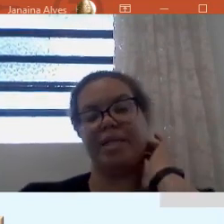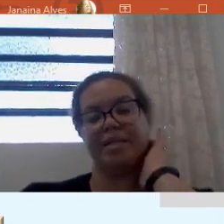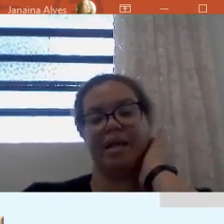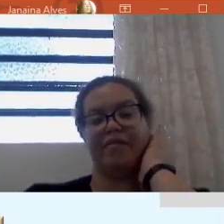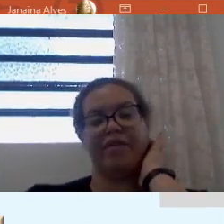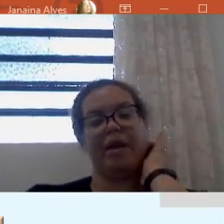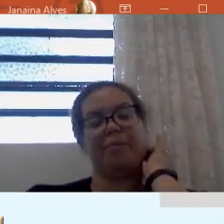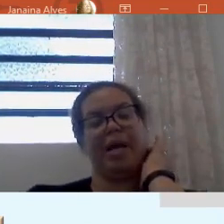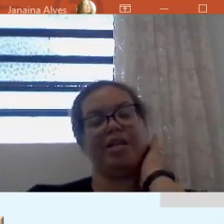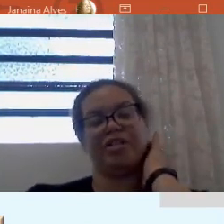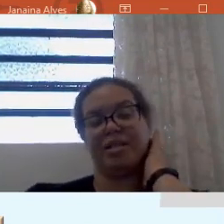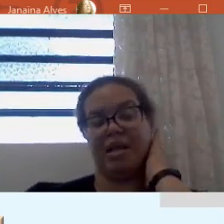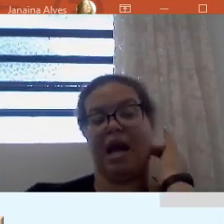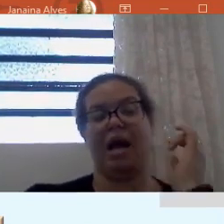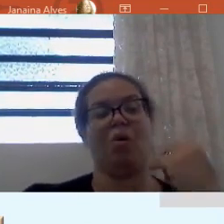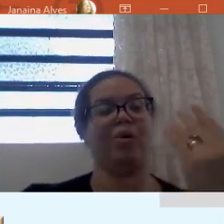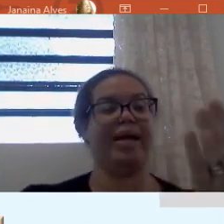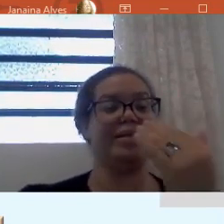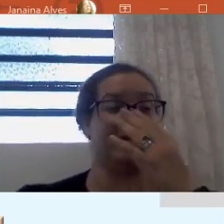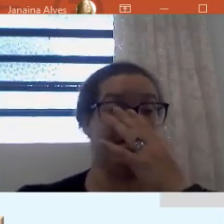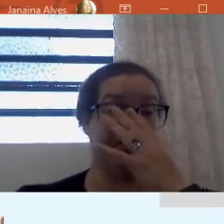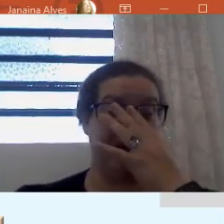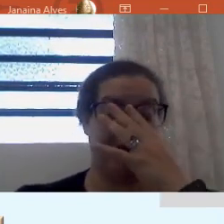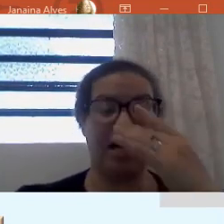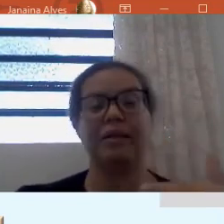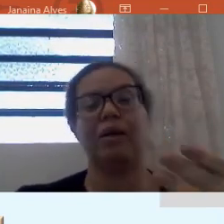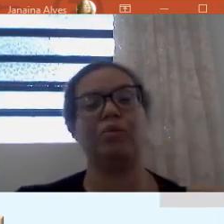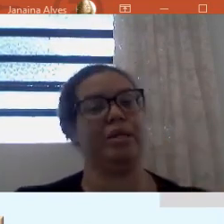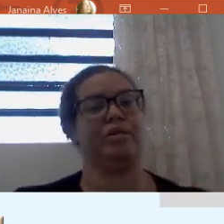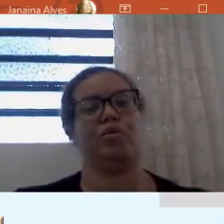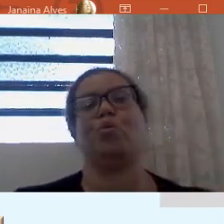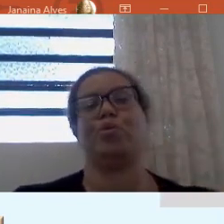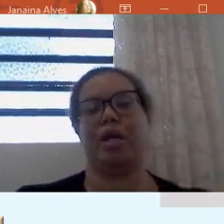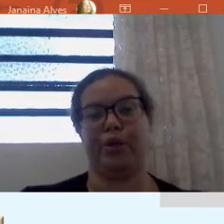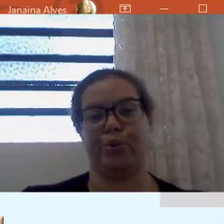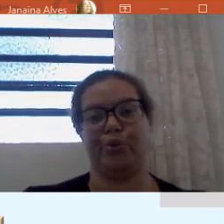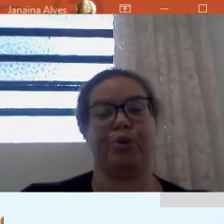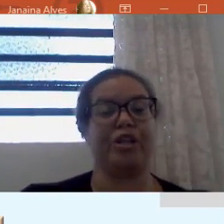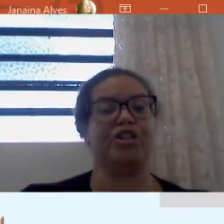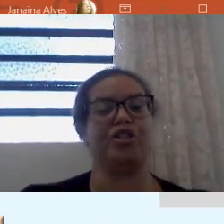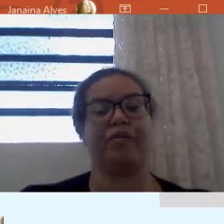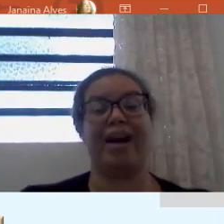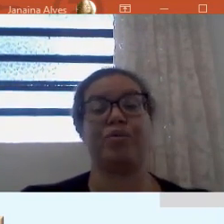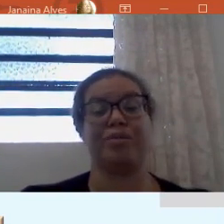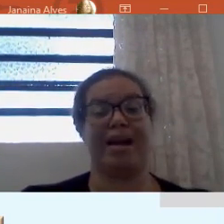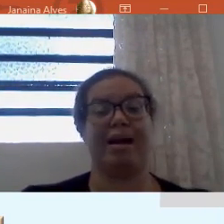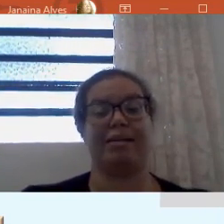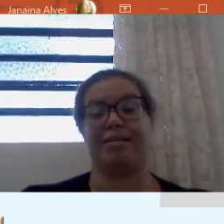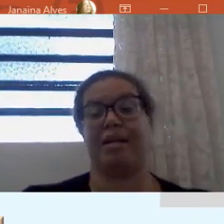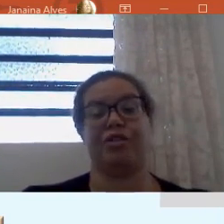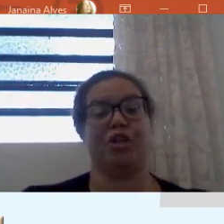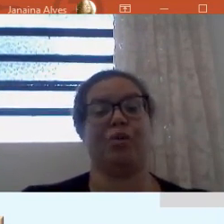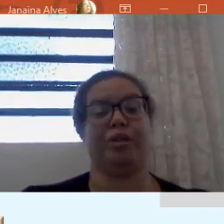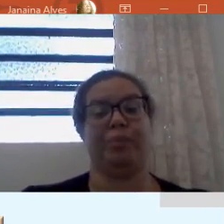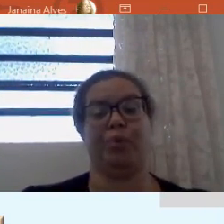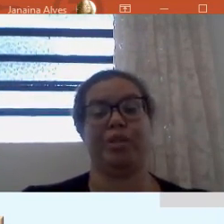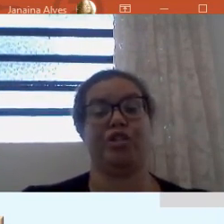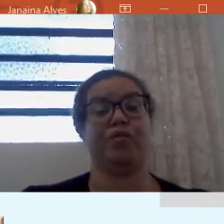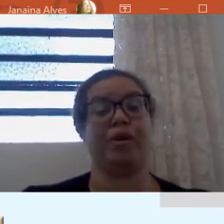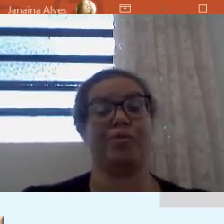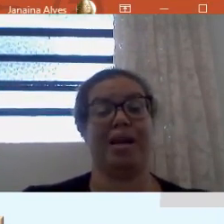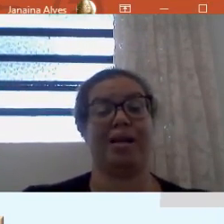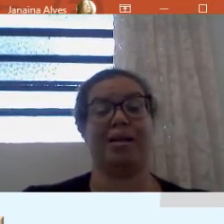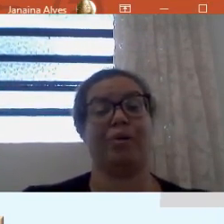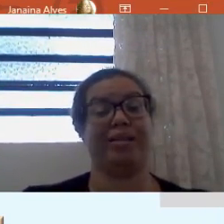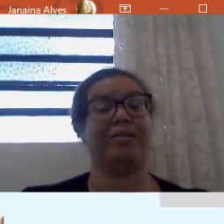para escrever, para registrar o que significa cada um desses conceitos, porque a gente vai usar na sala de aula depois,